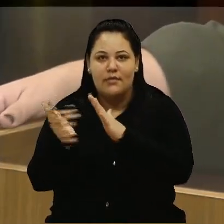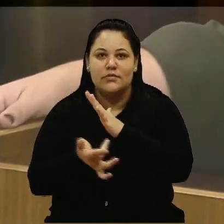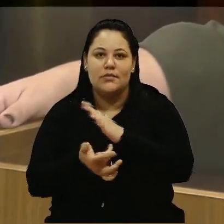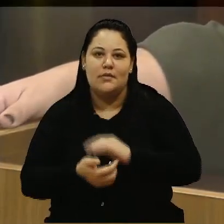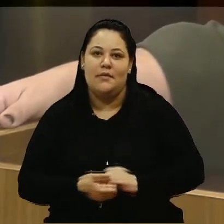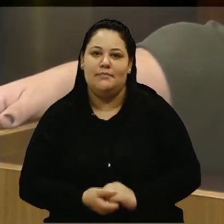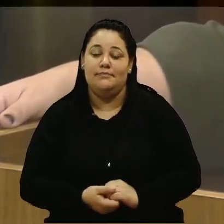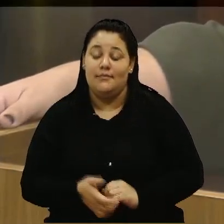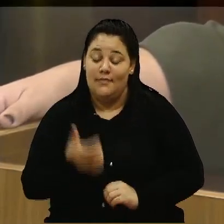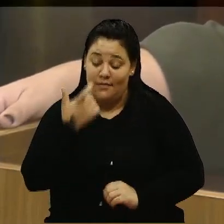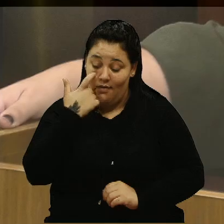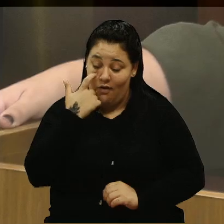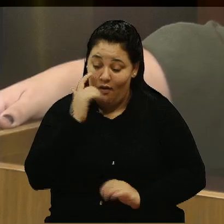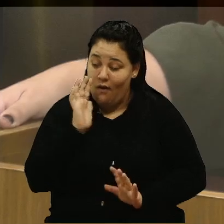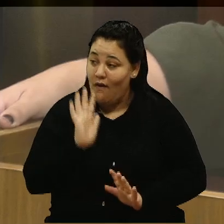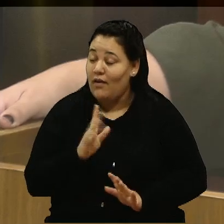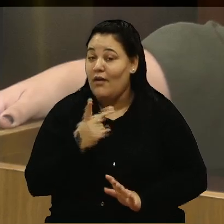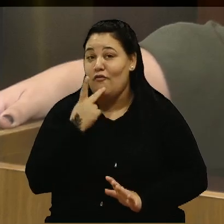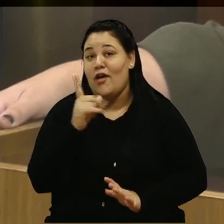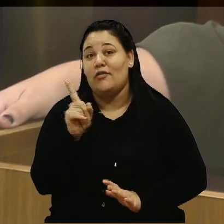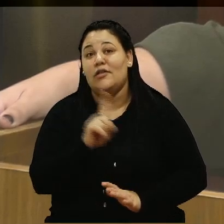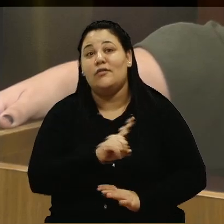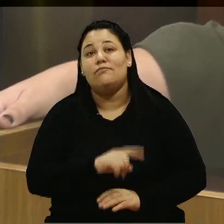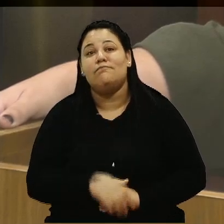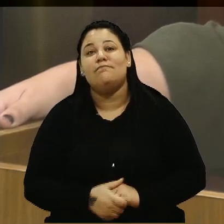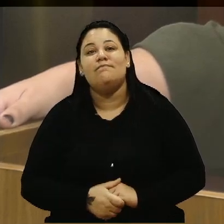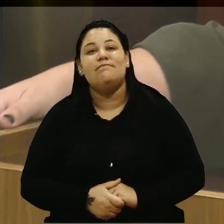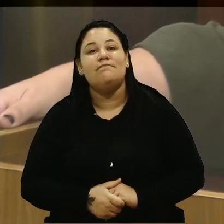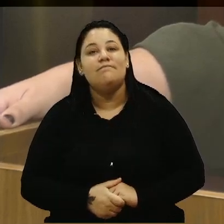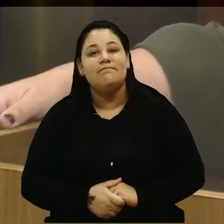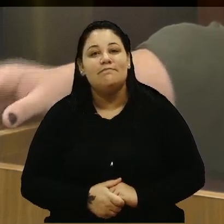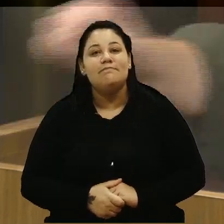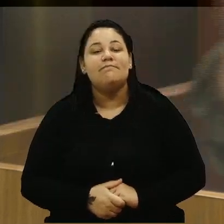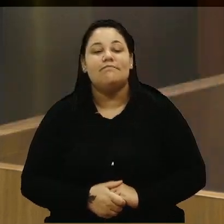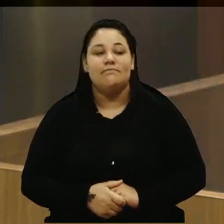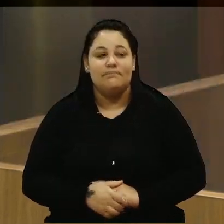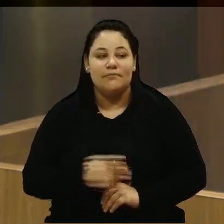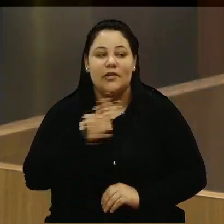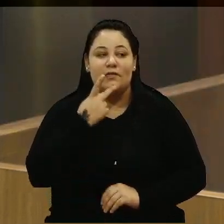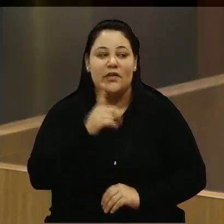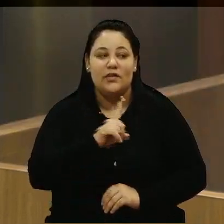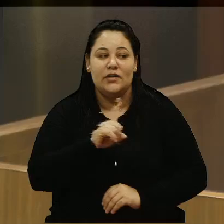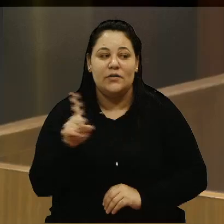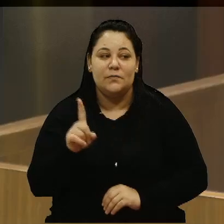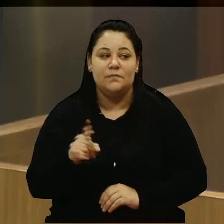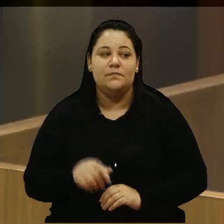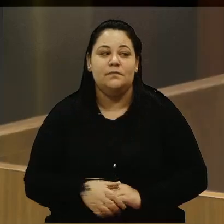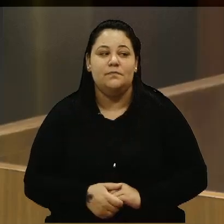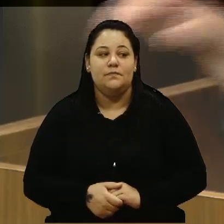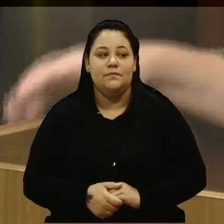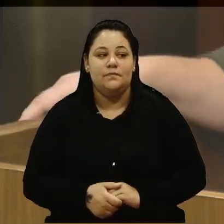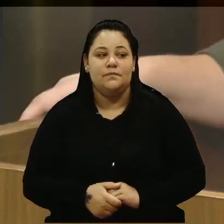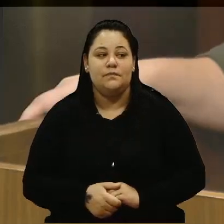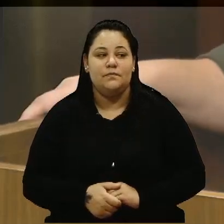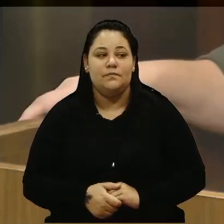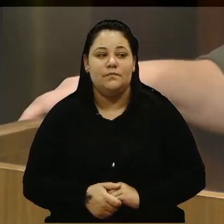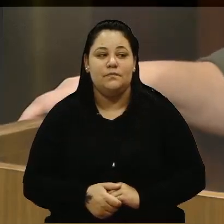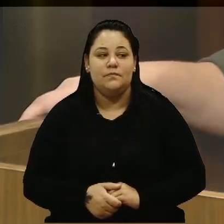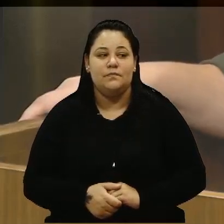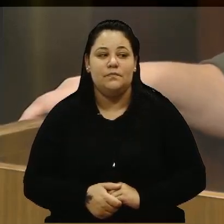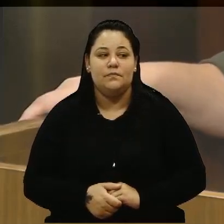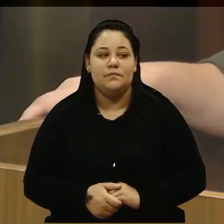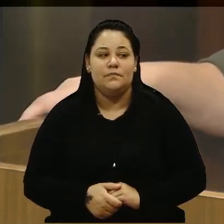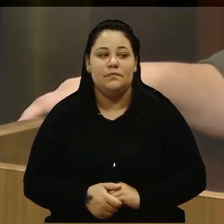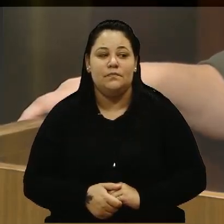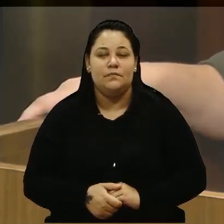Olha, eu arrisco dizer que não. Eu arrisco aqui dizer que não. Então, saudar